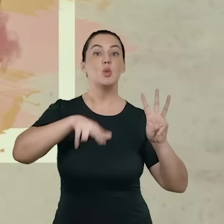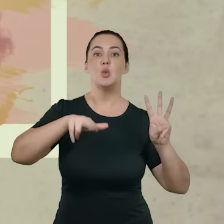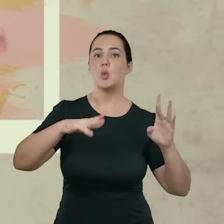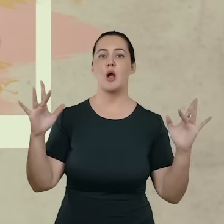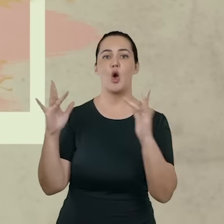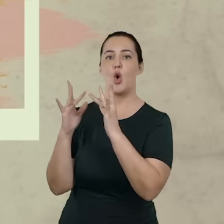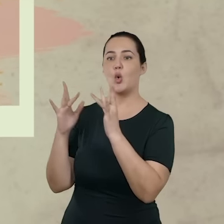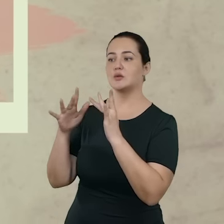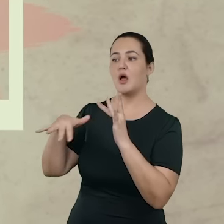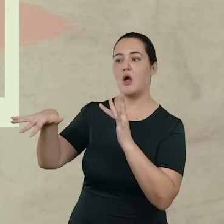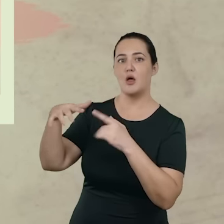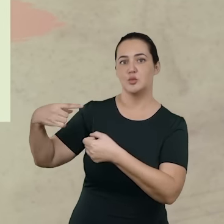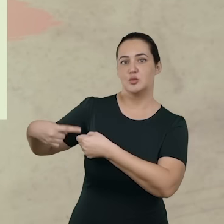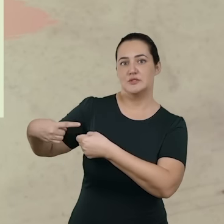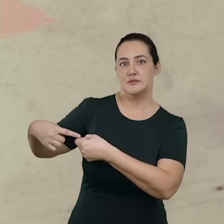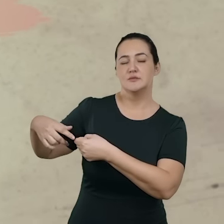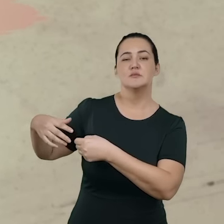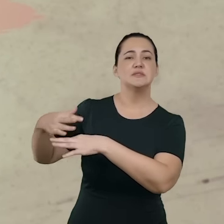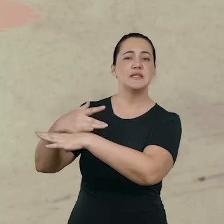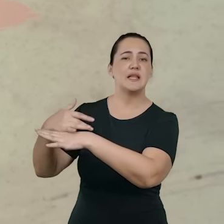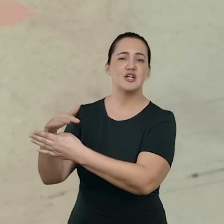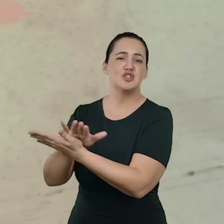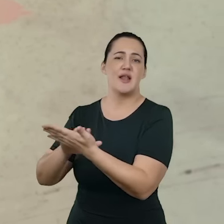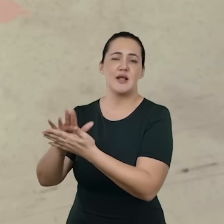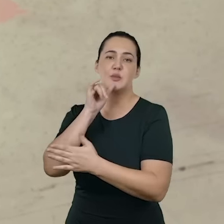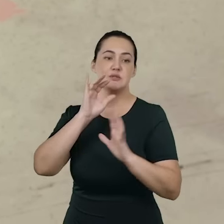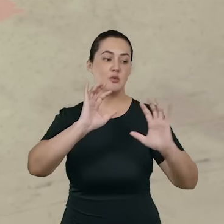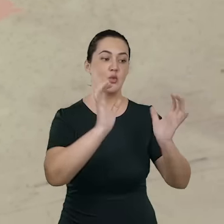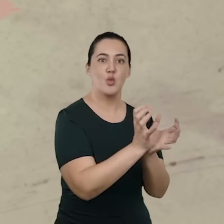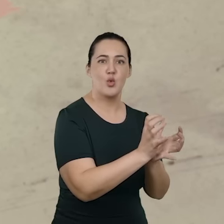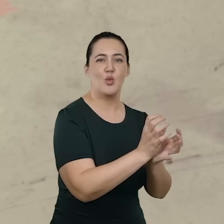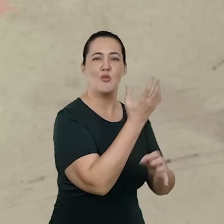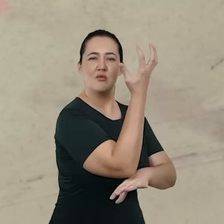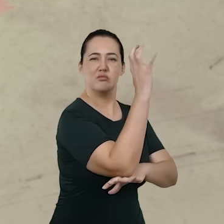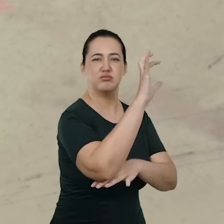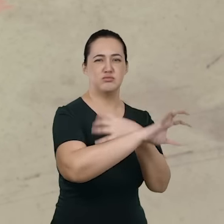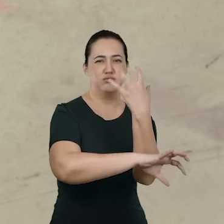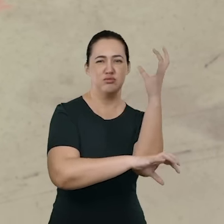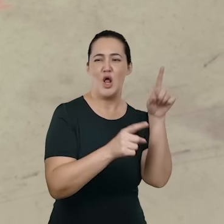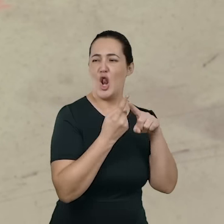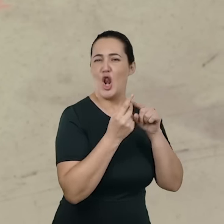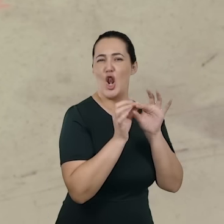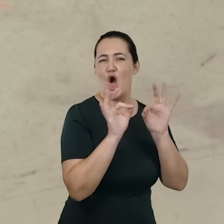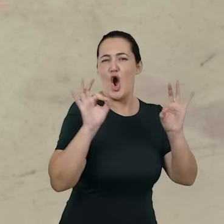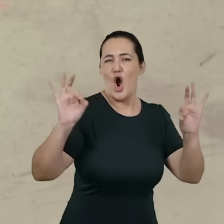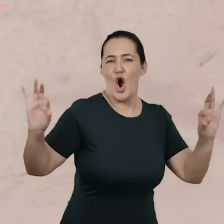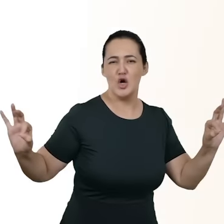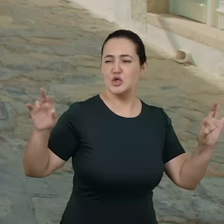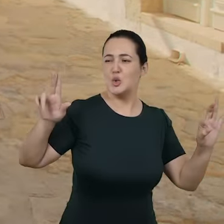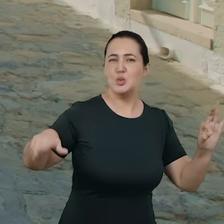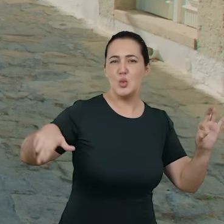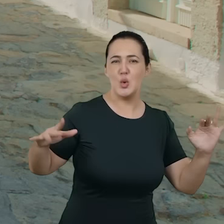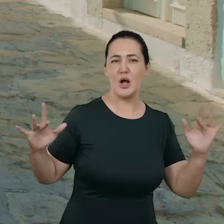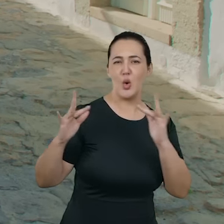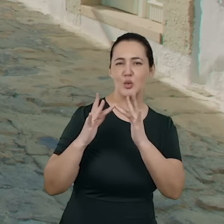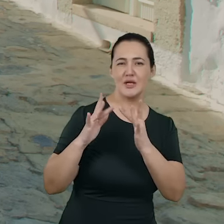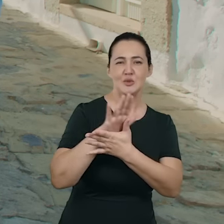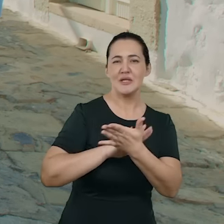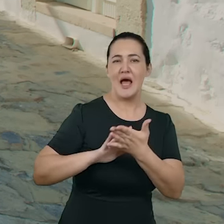civilização. Imagine algum membro de uma tribo não alcançada, ainda longe da civilização, alguém que nunca viu